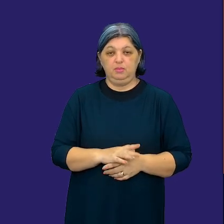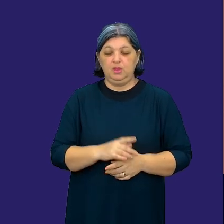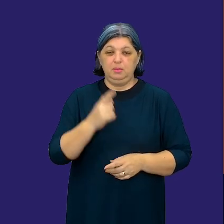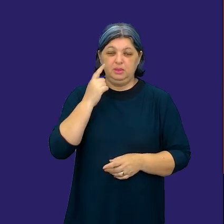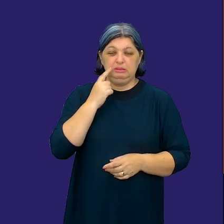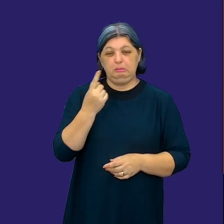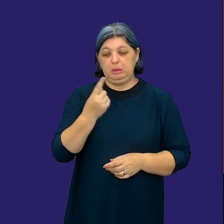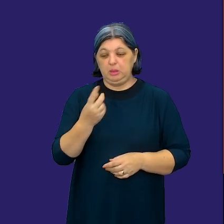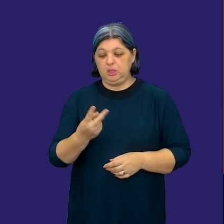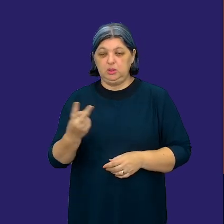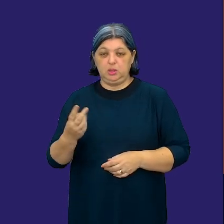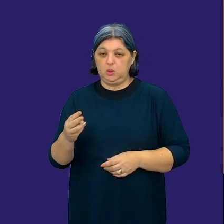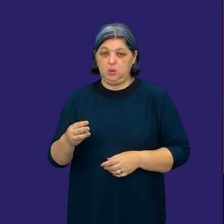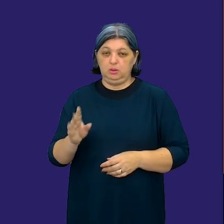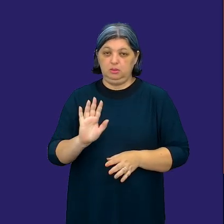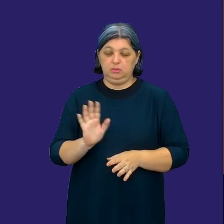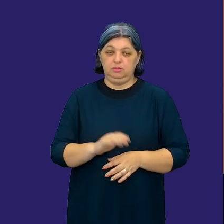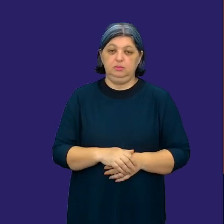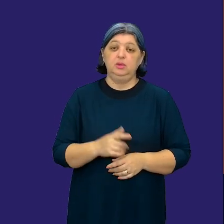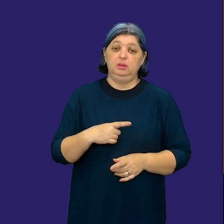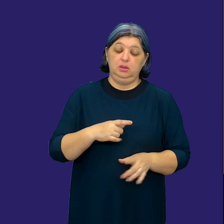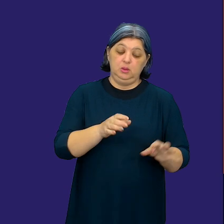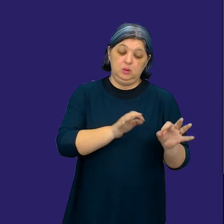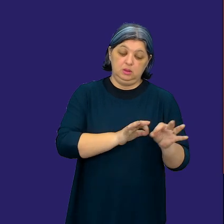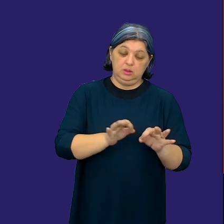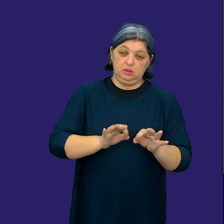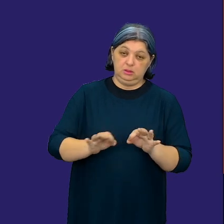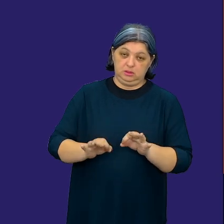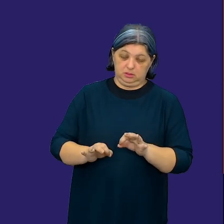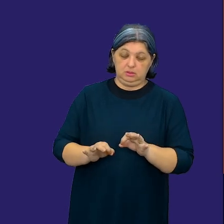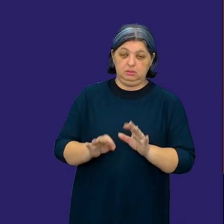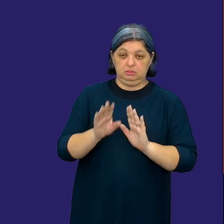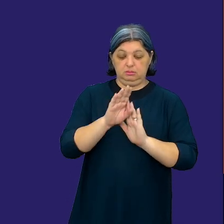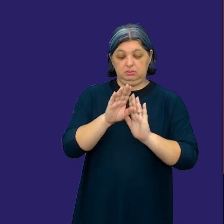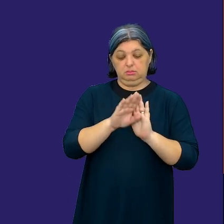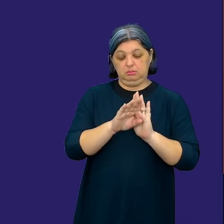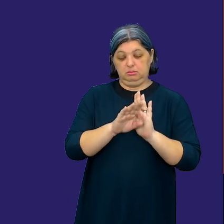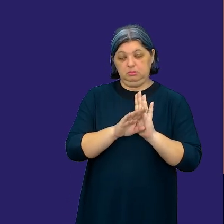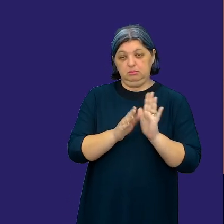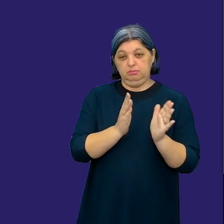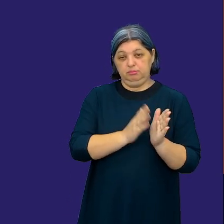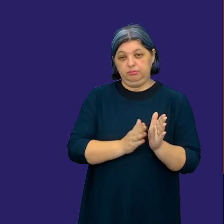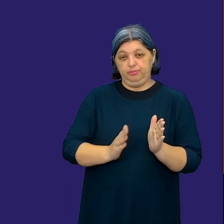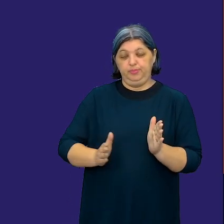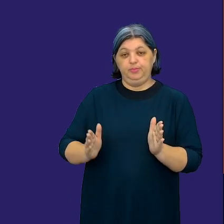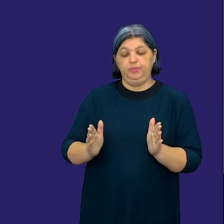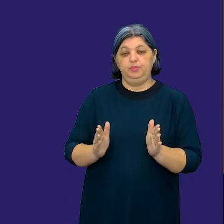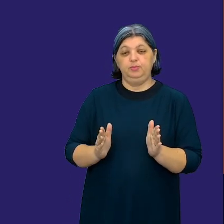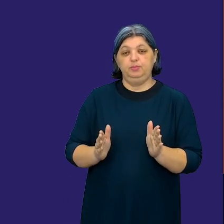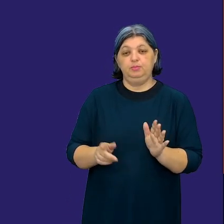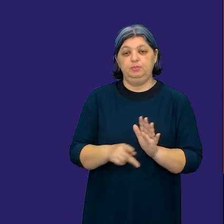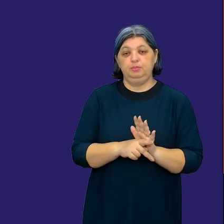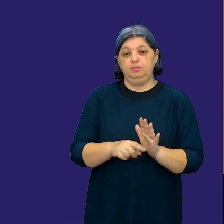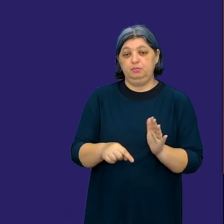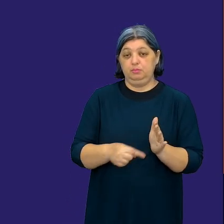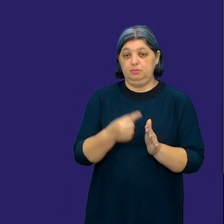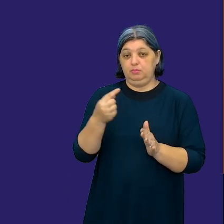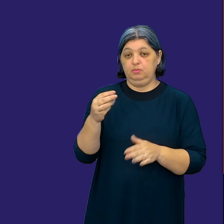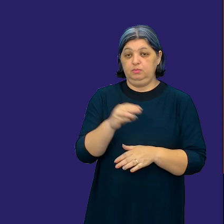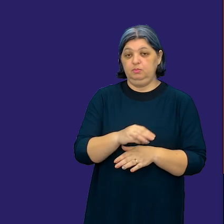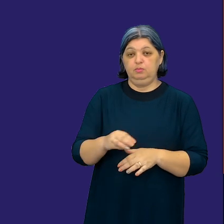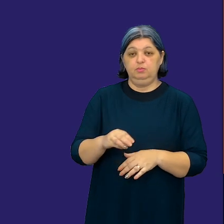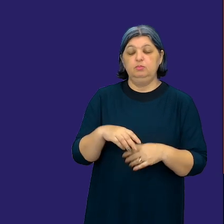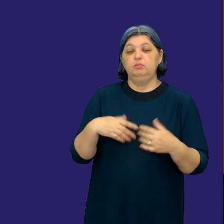segundo Mas é para que a gente só tem uma organização é mais mais é pontual é esse nosso primeiro momento